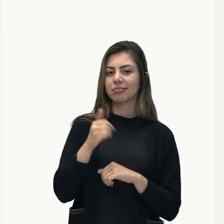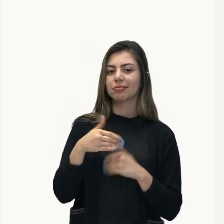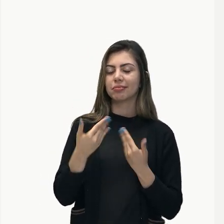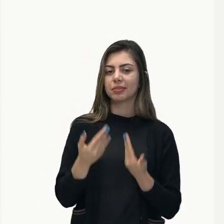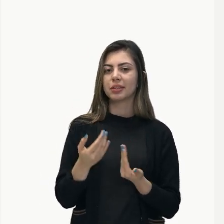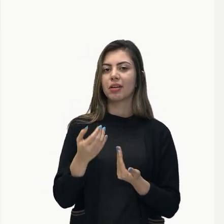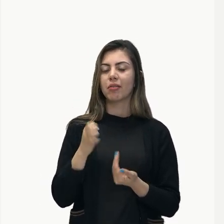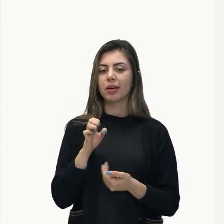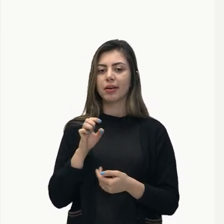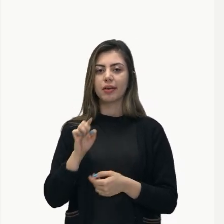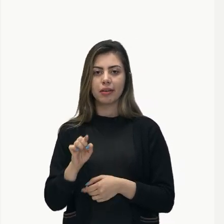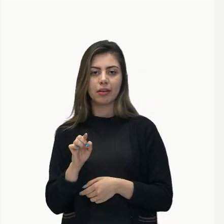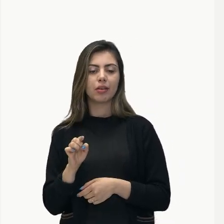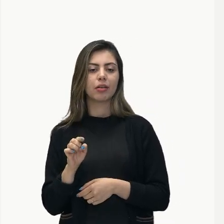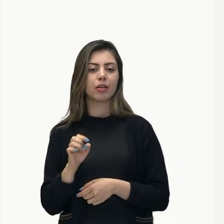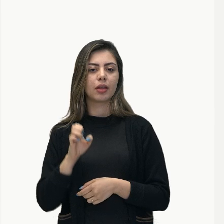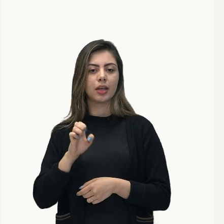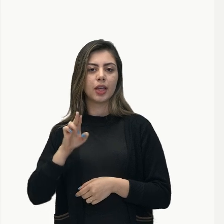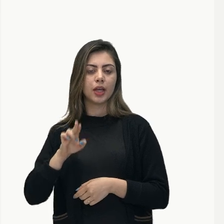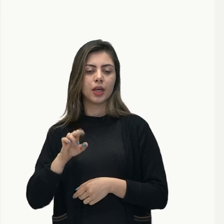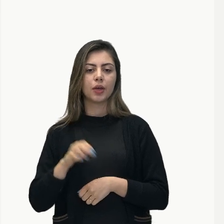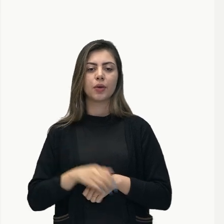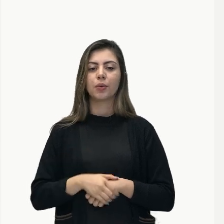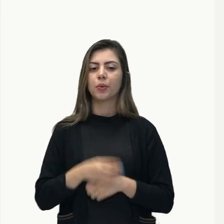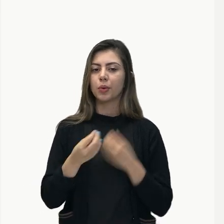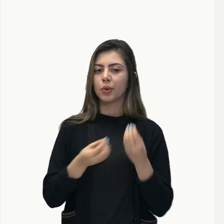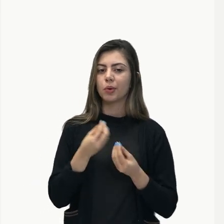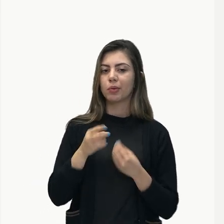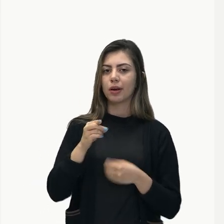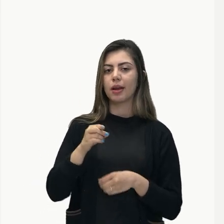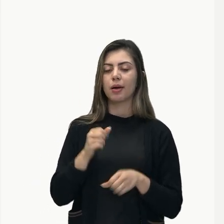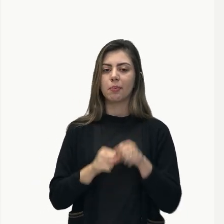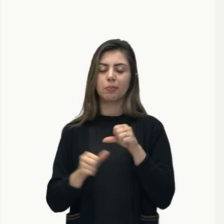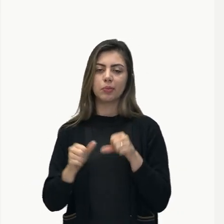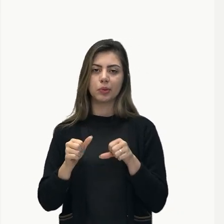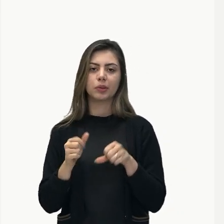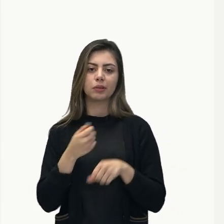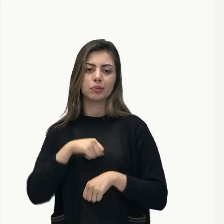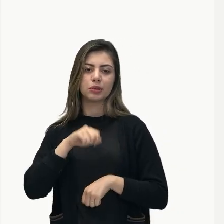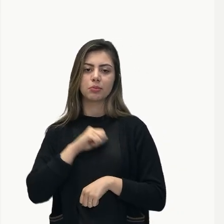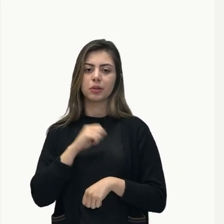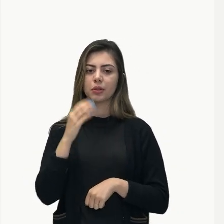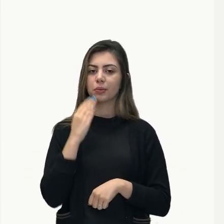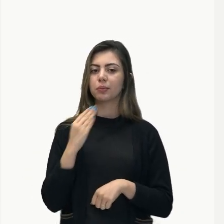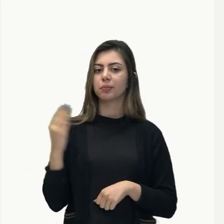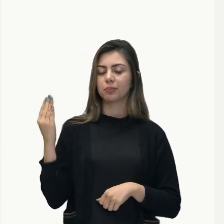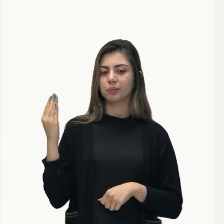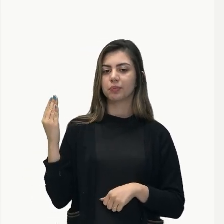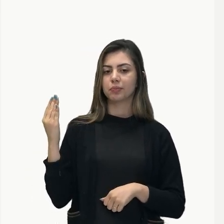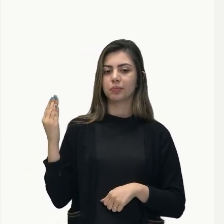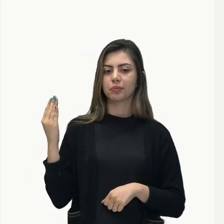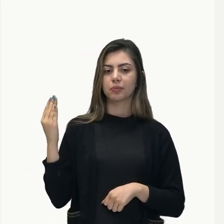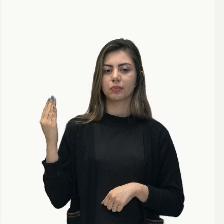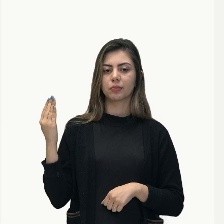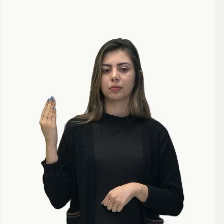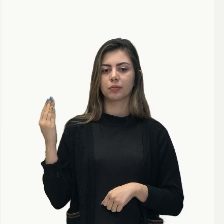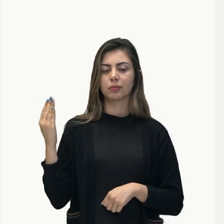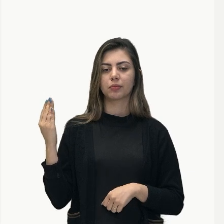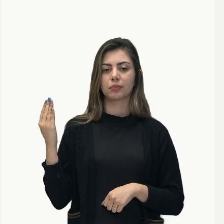tu eras, no espanhol, eu era, tu eras, ele era.